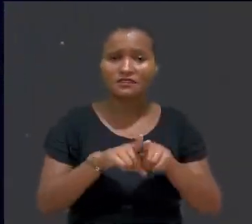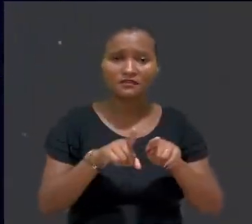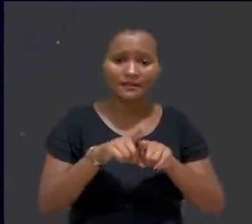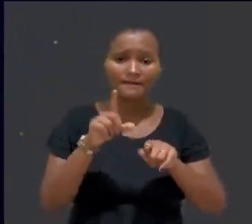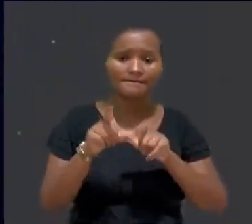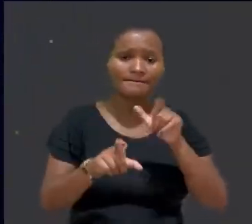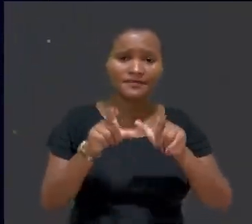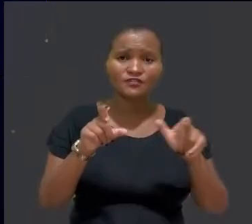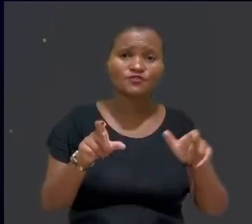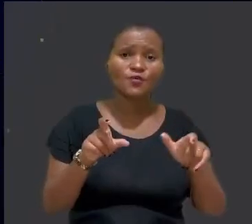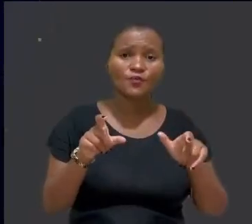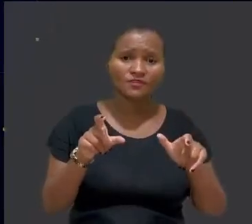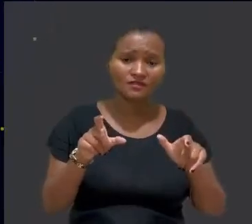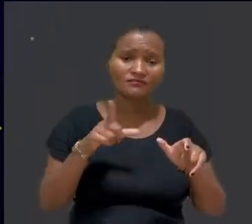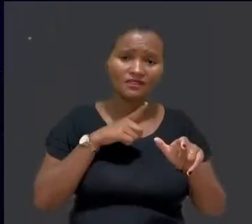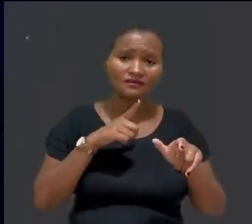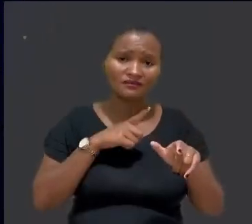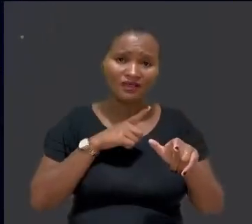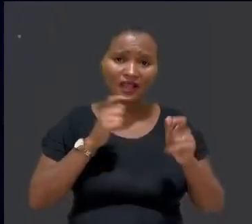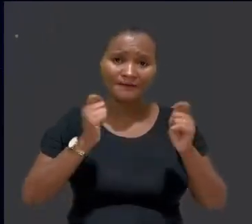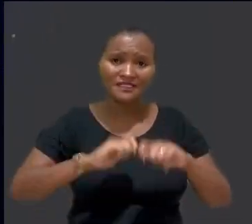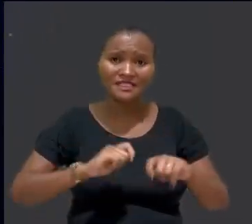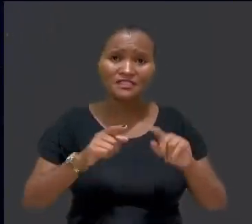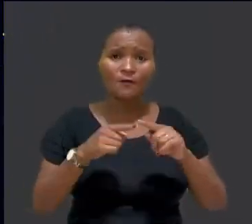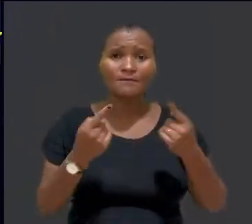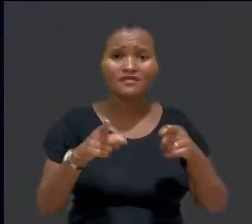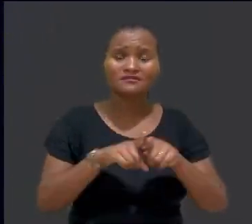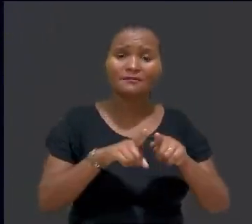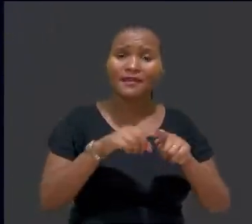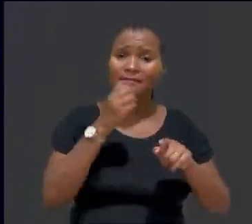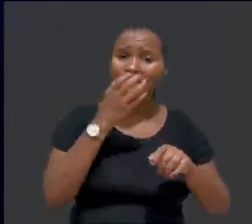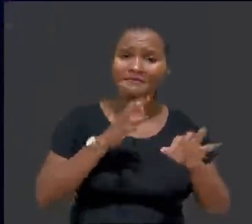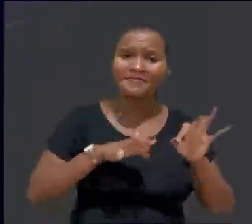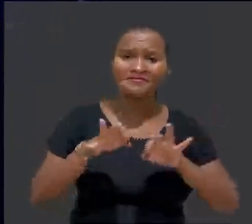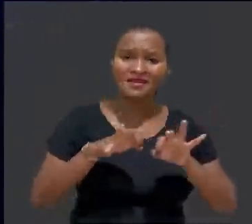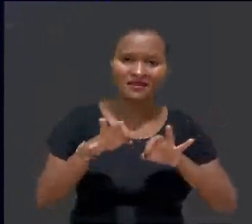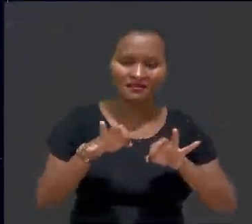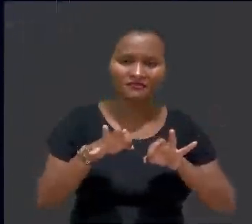pessoas não só qualificadas, mas extremamente bem